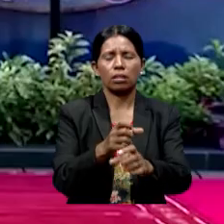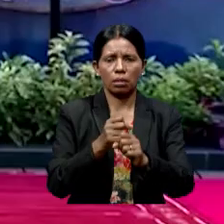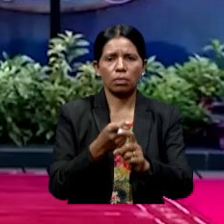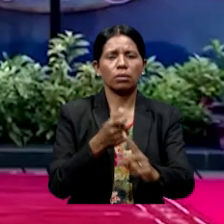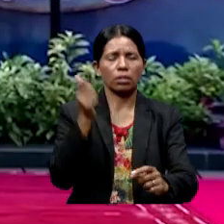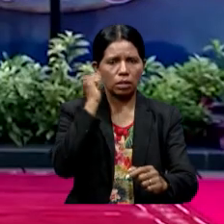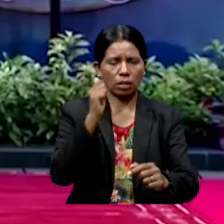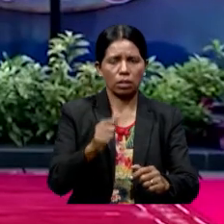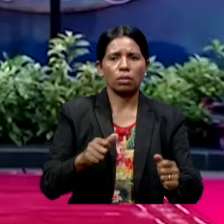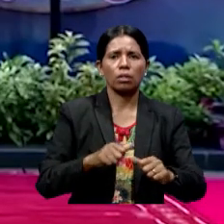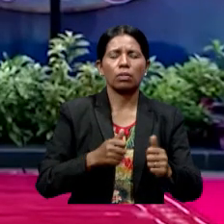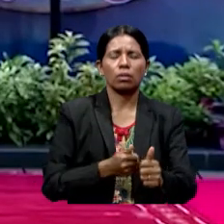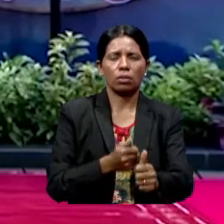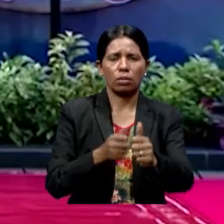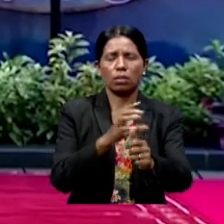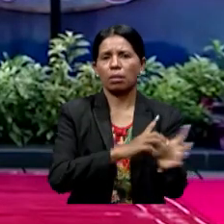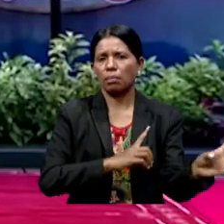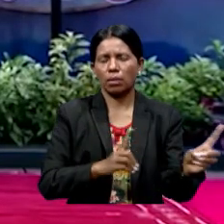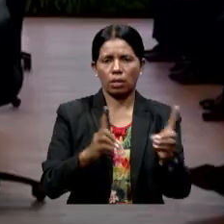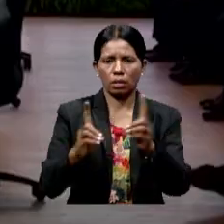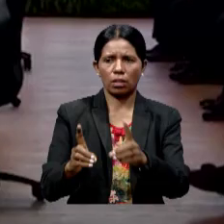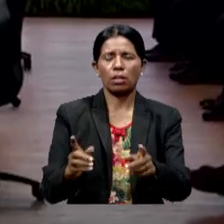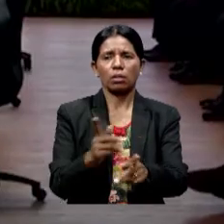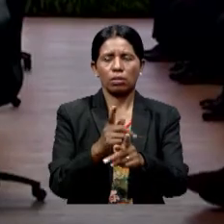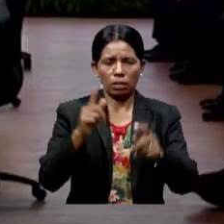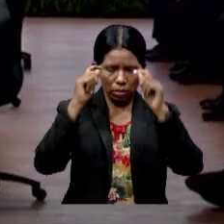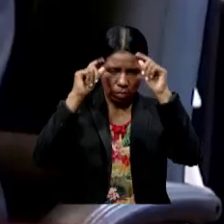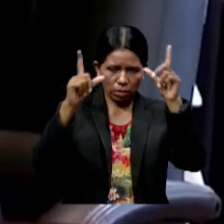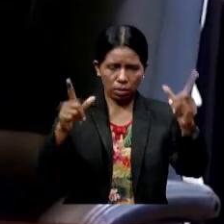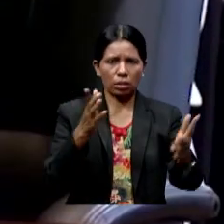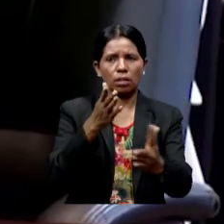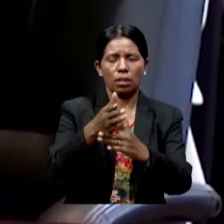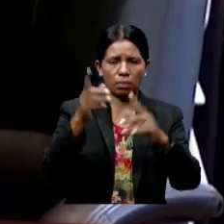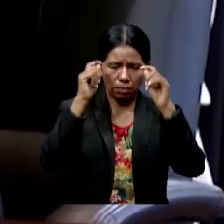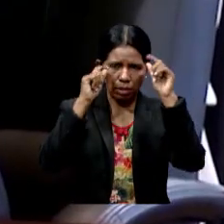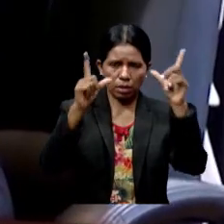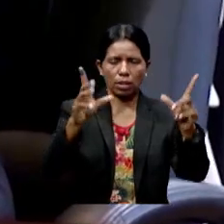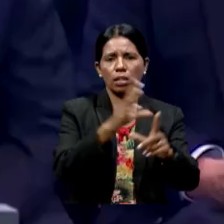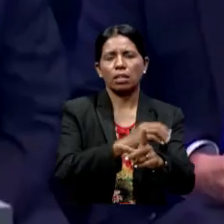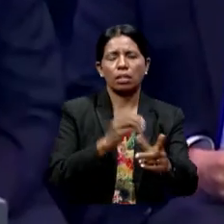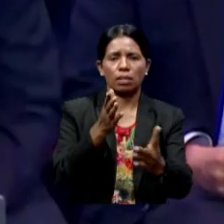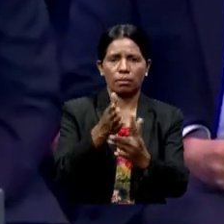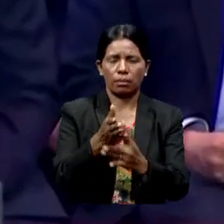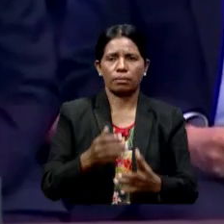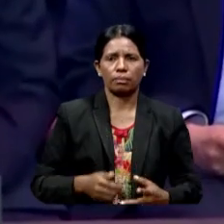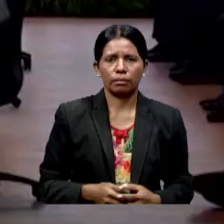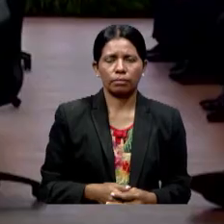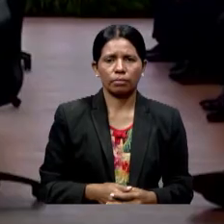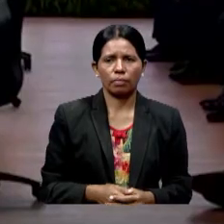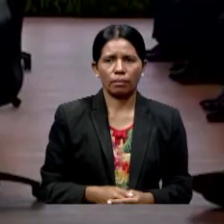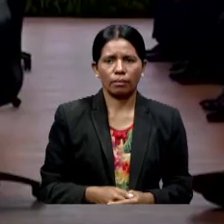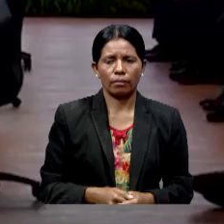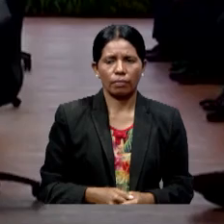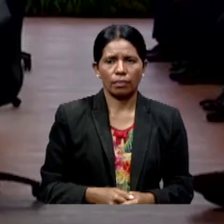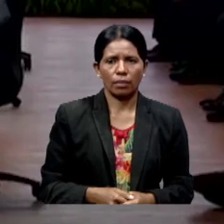ASEAN, onde cumpre a implementação, não é assegura Timor-Leste nem a visão permanente baseada. E a parte